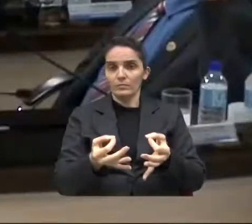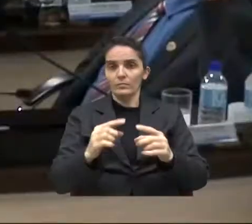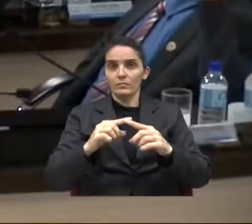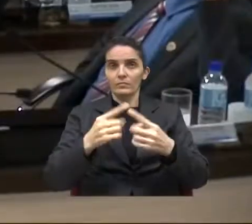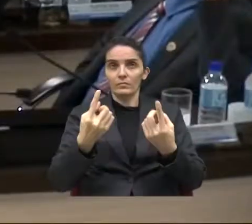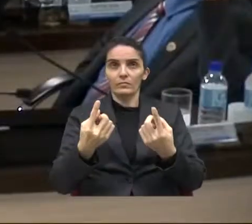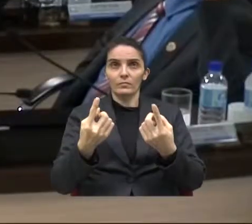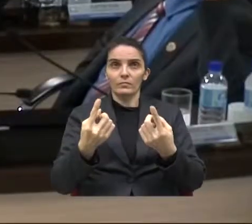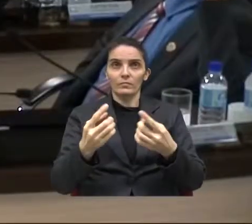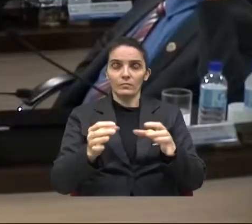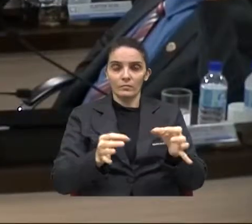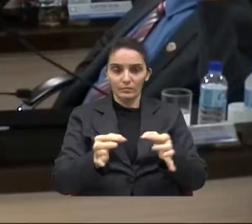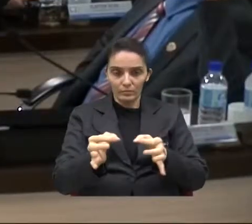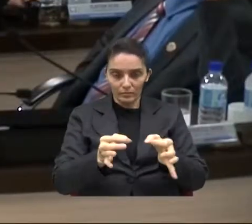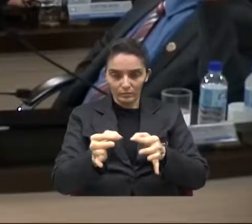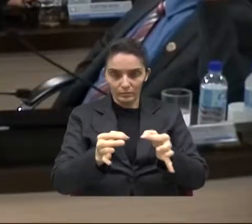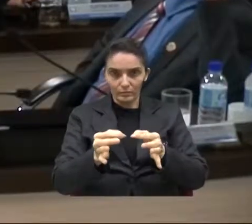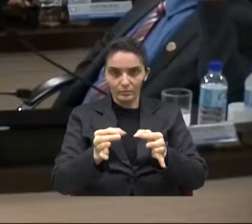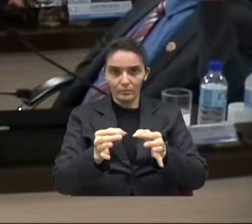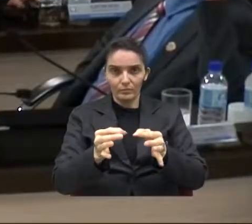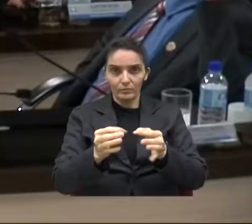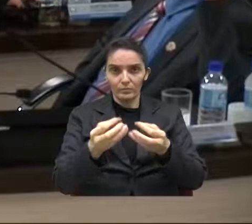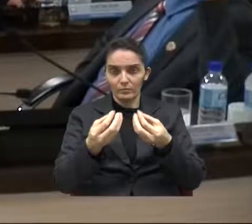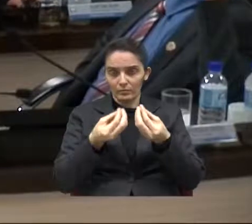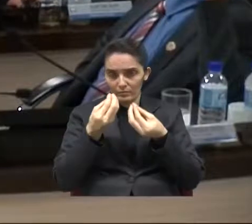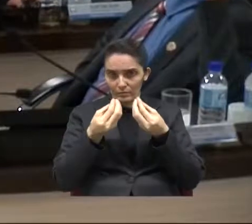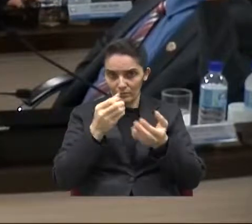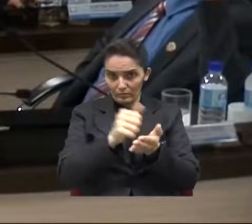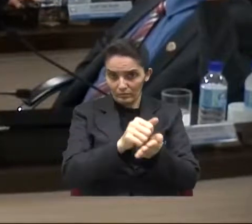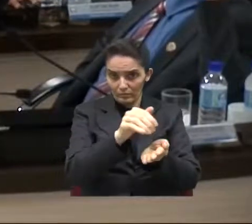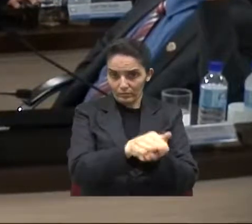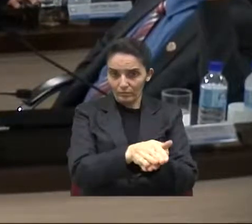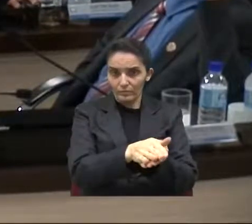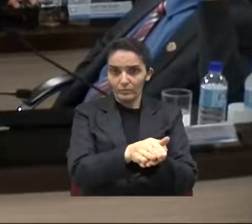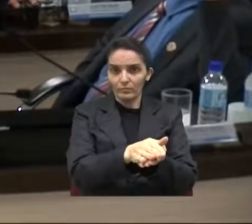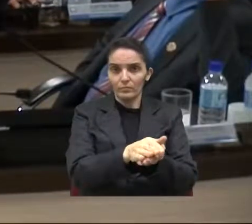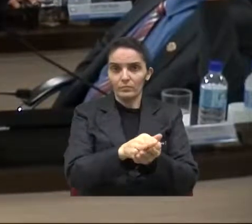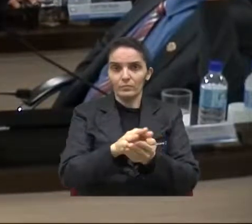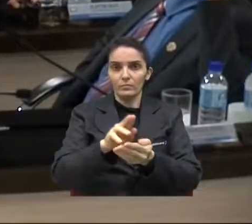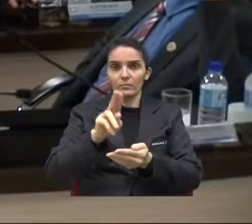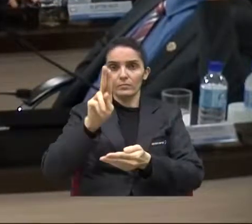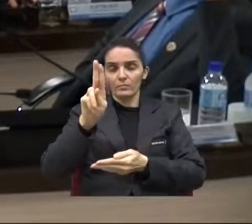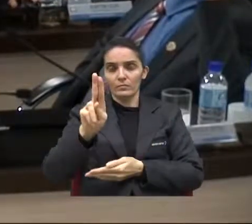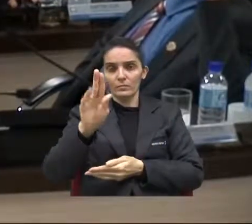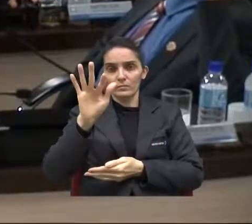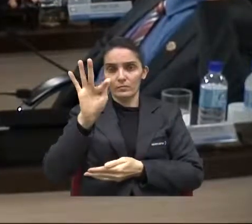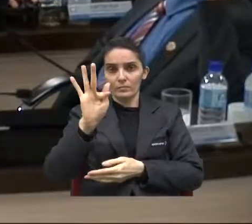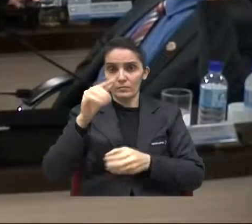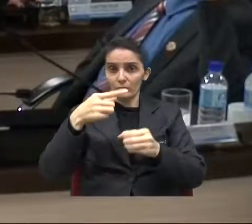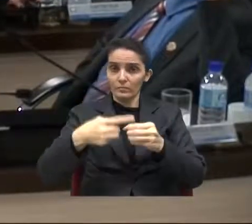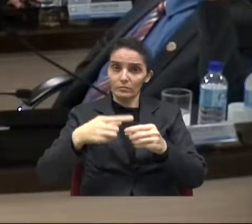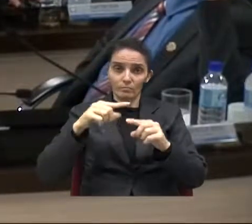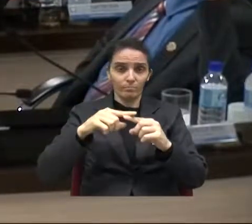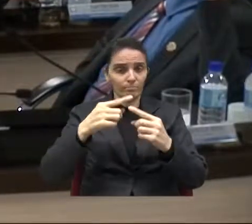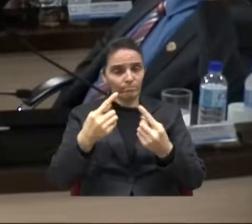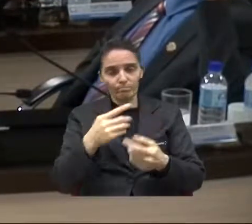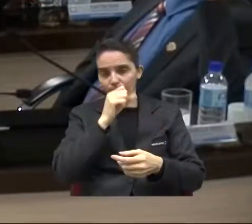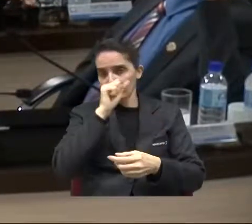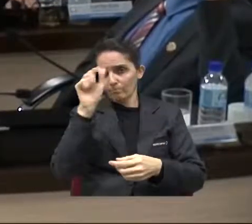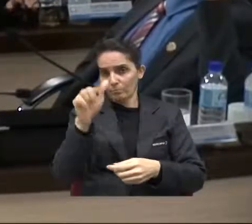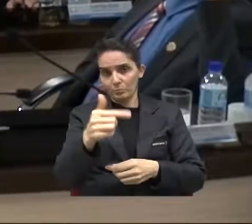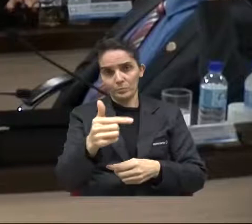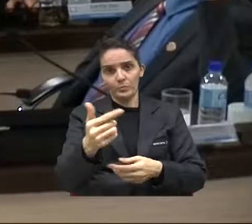que na hora de estipular a multa, ele colocou unidade fiscal do município, e Limeira ainda não tem essa unidade fiscal do